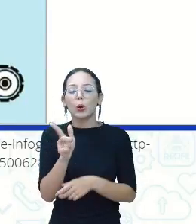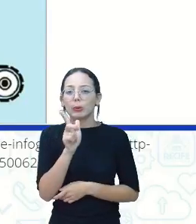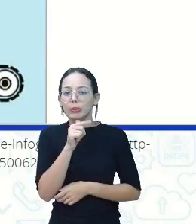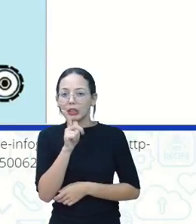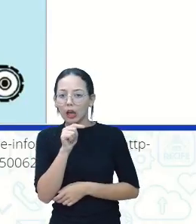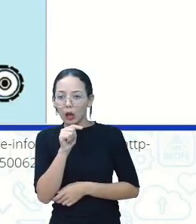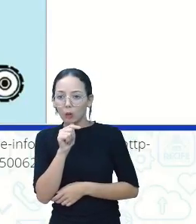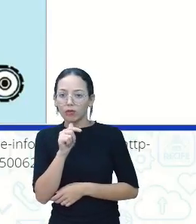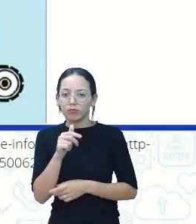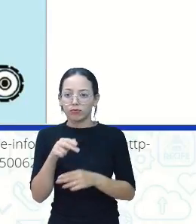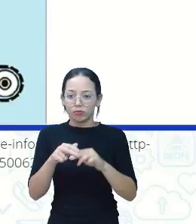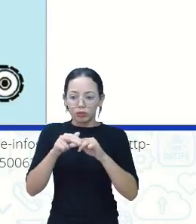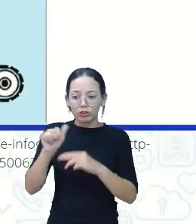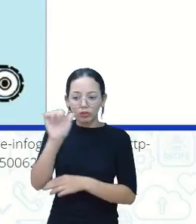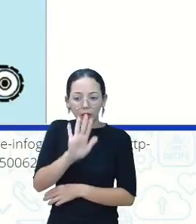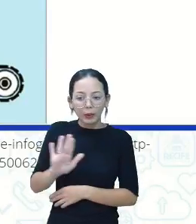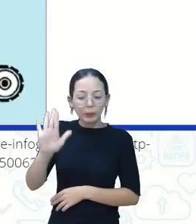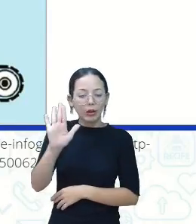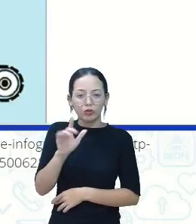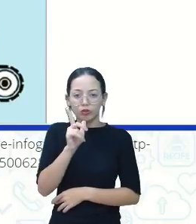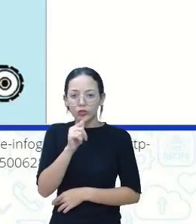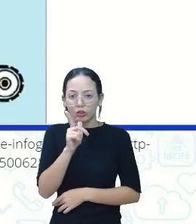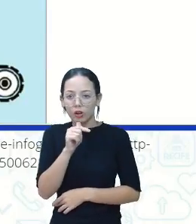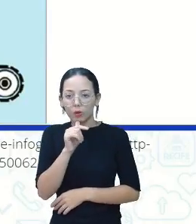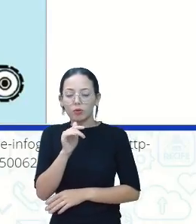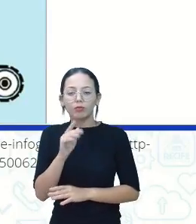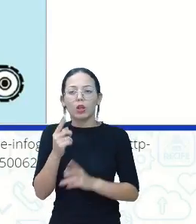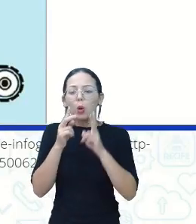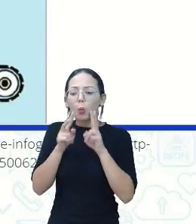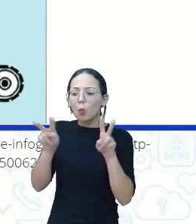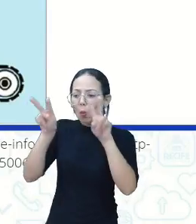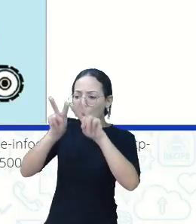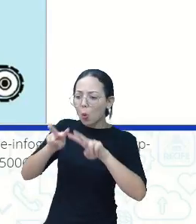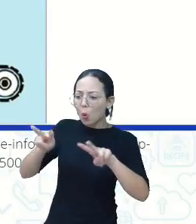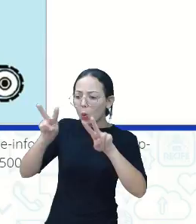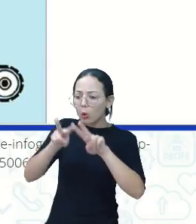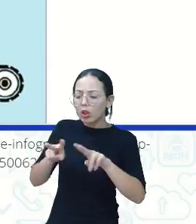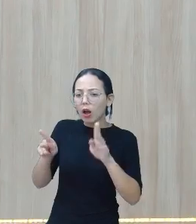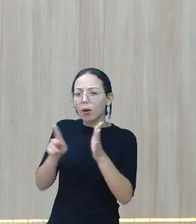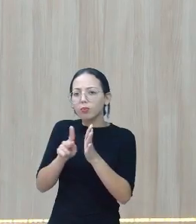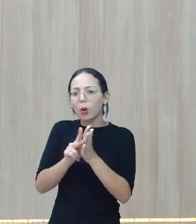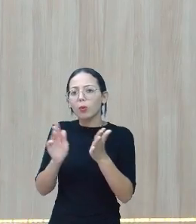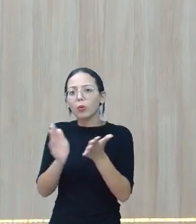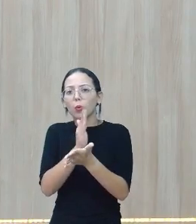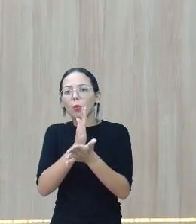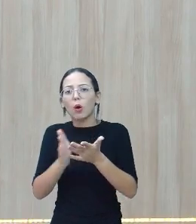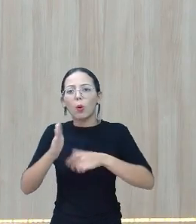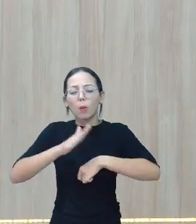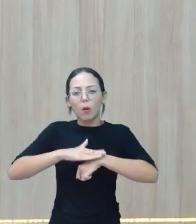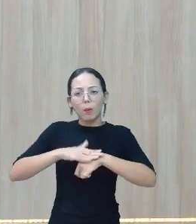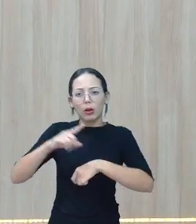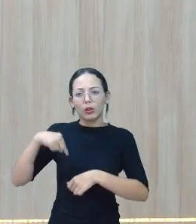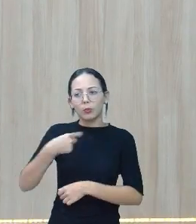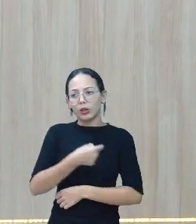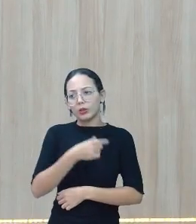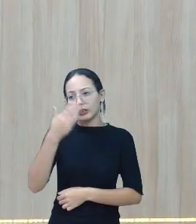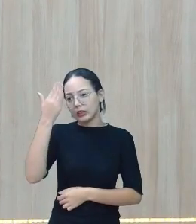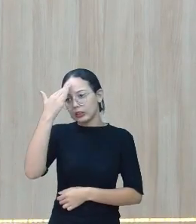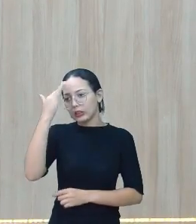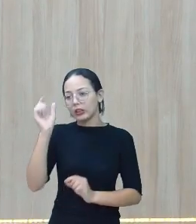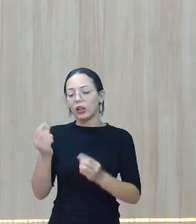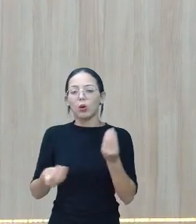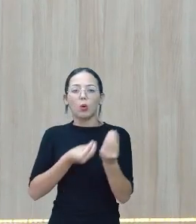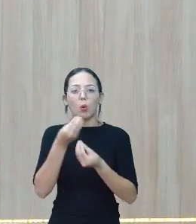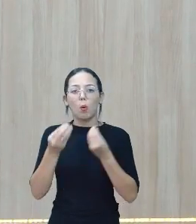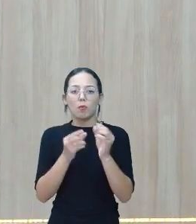dá a ideia da gente estar falando de água, tá certo? Eu vou olhar especificamente aqui algumas situações para a gente ver como é que a